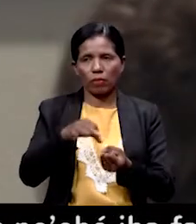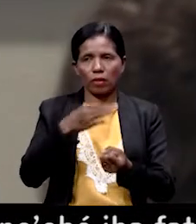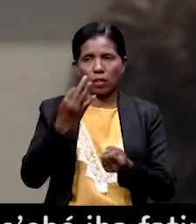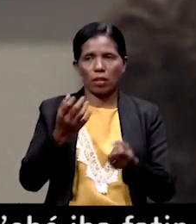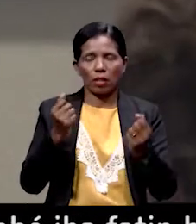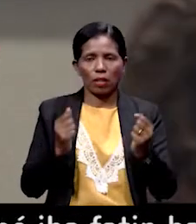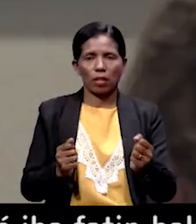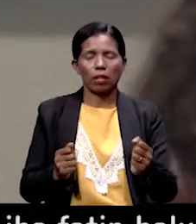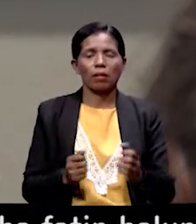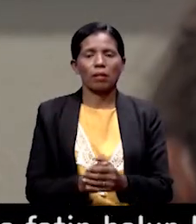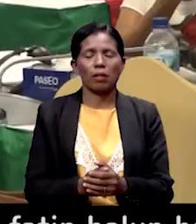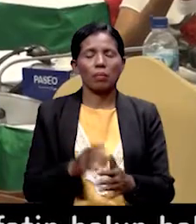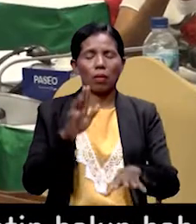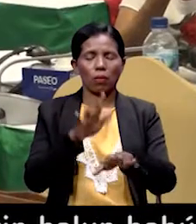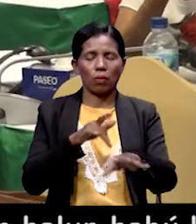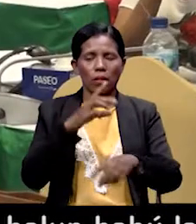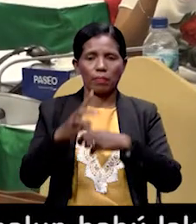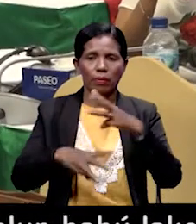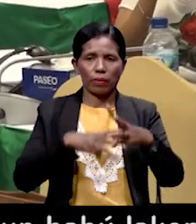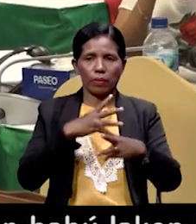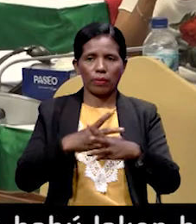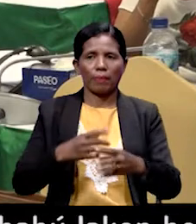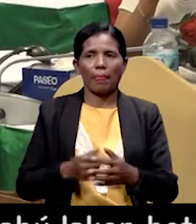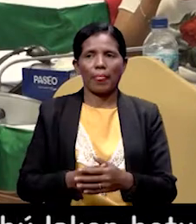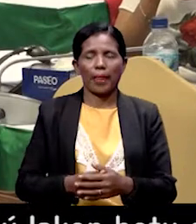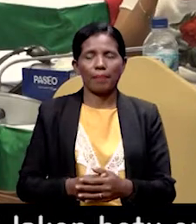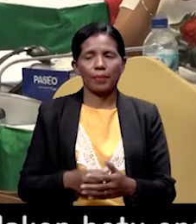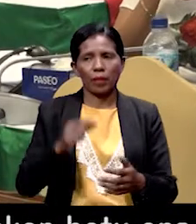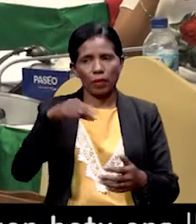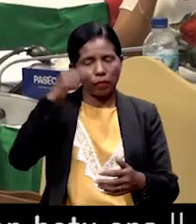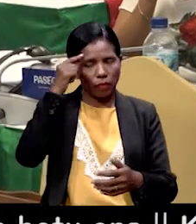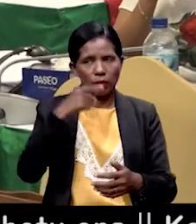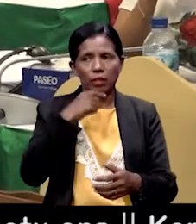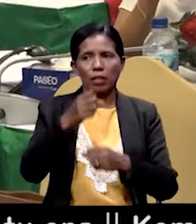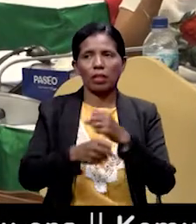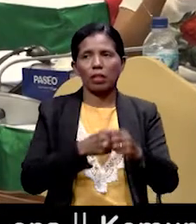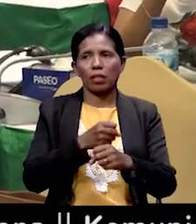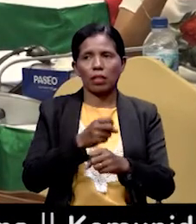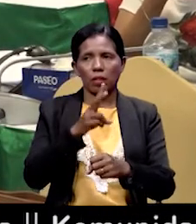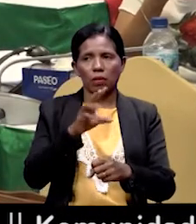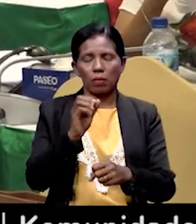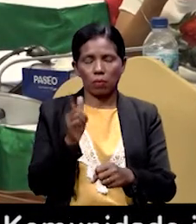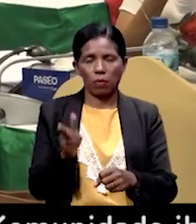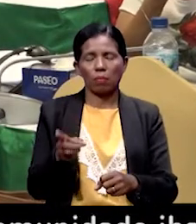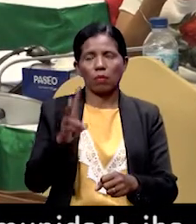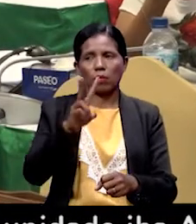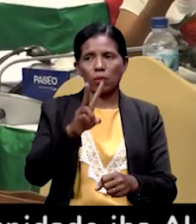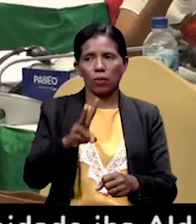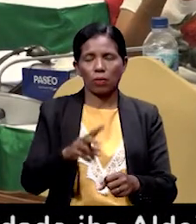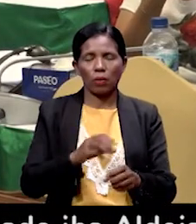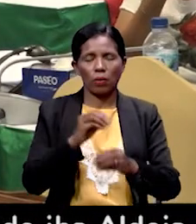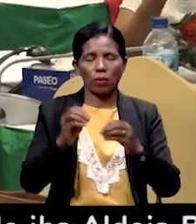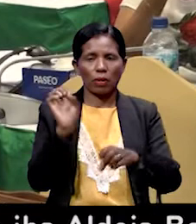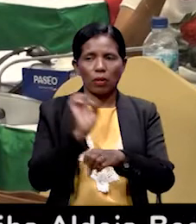nebe invade mundo tomak. Mas que nune governante ne garante e atinang rihung rua ronu resing rua crescimento econômico